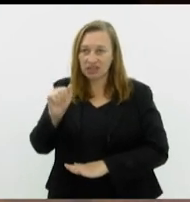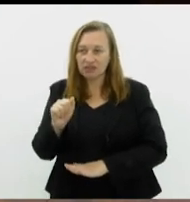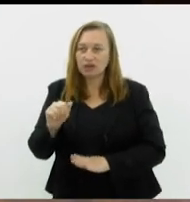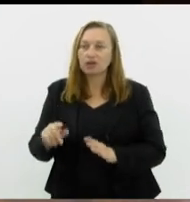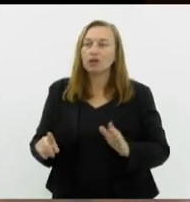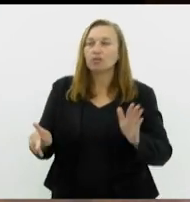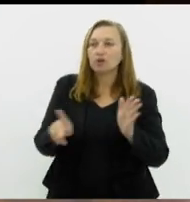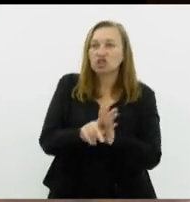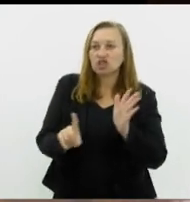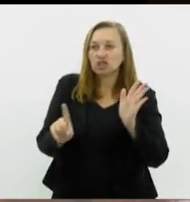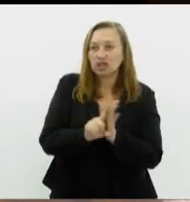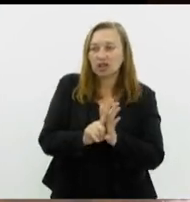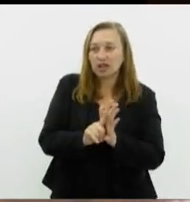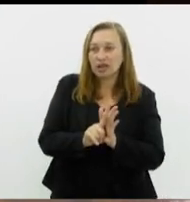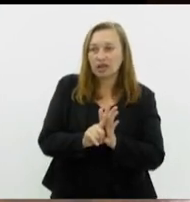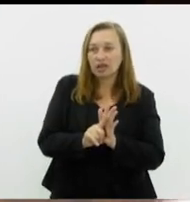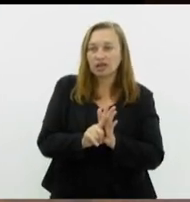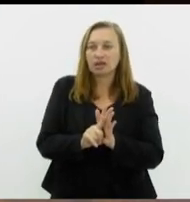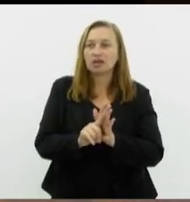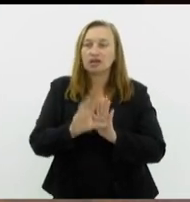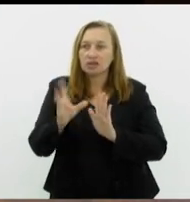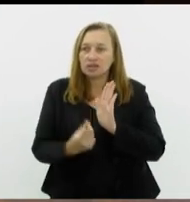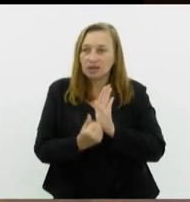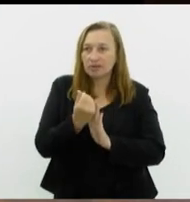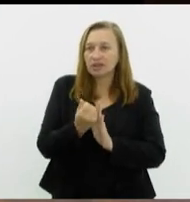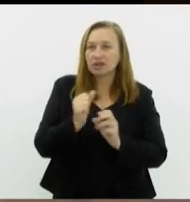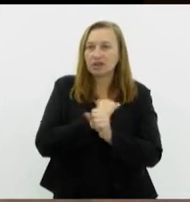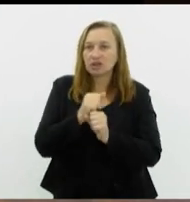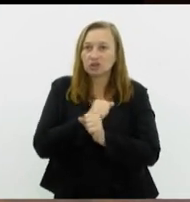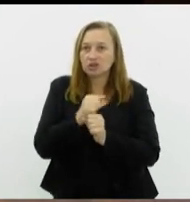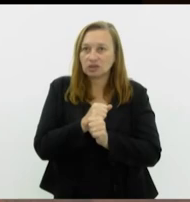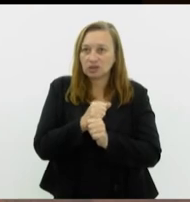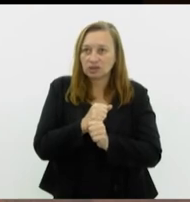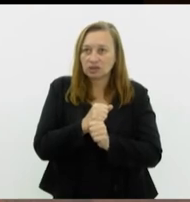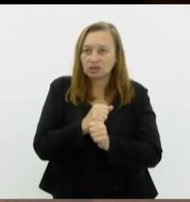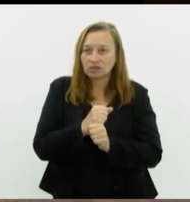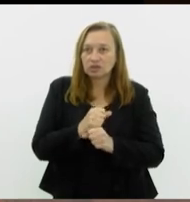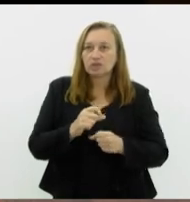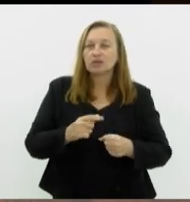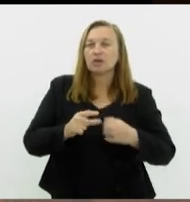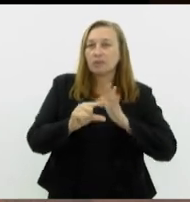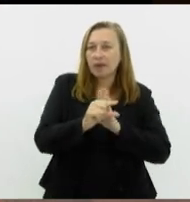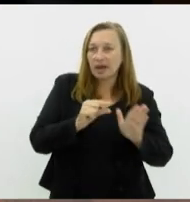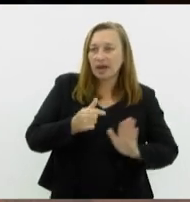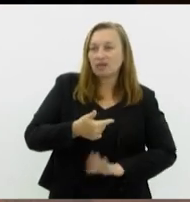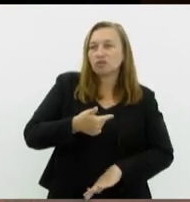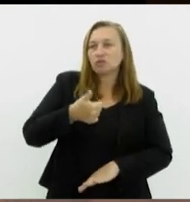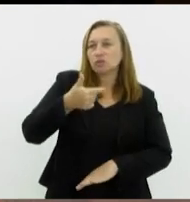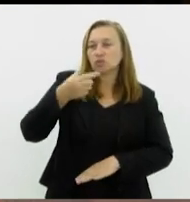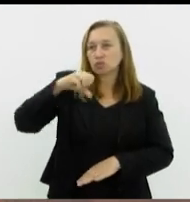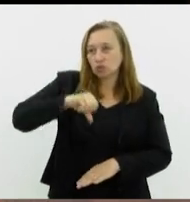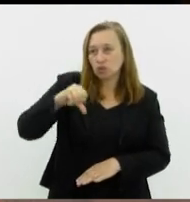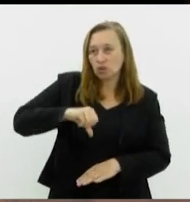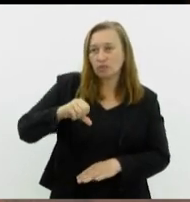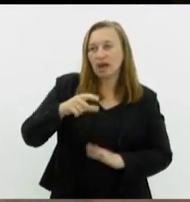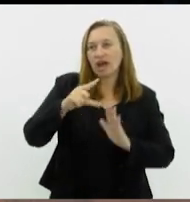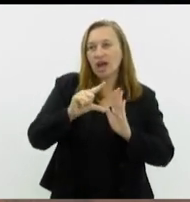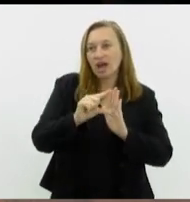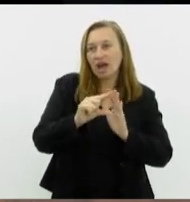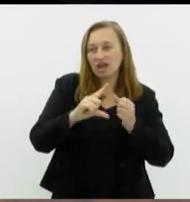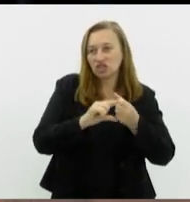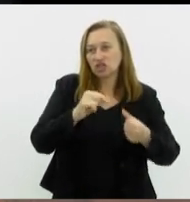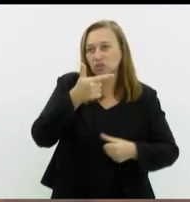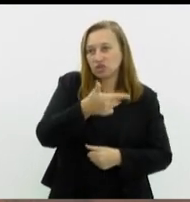lei orçamentária anual, em cumprimento ao disposto do parágrafo 9 do artigo